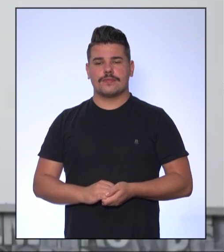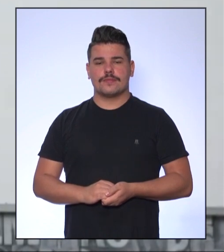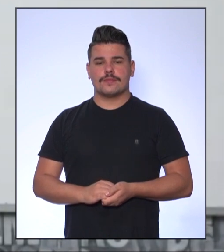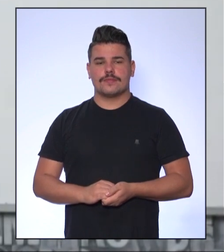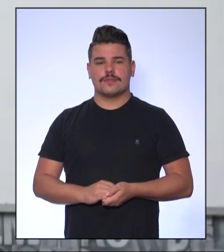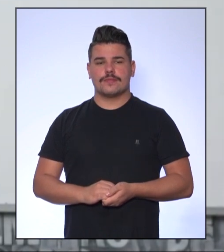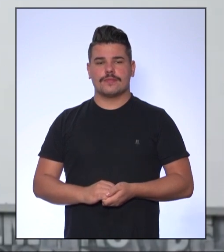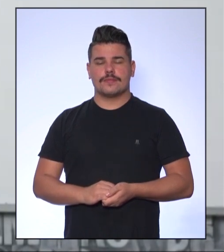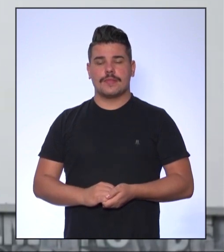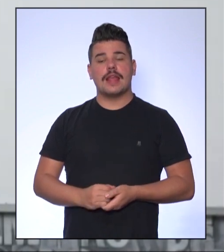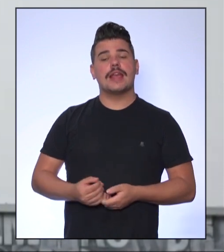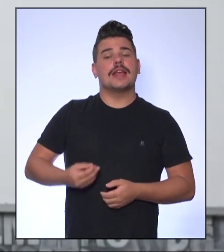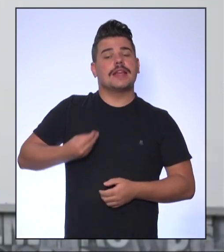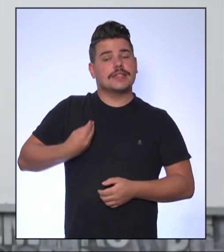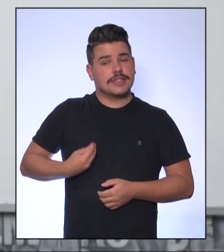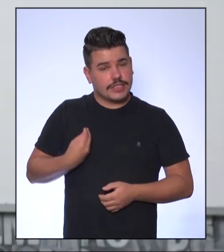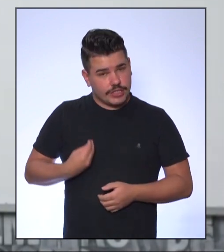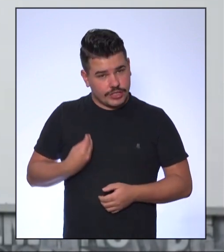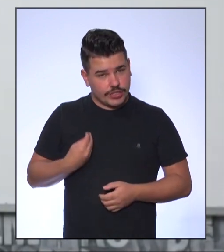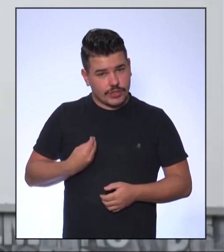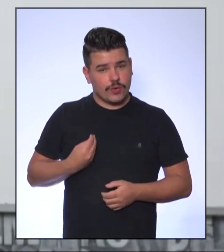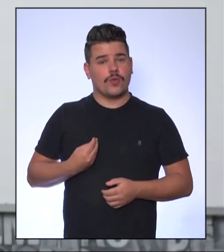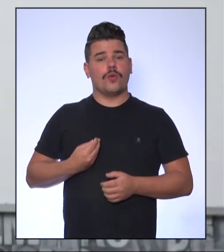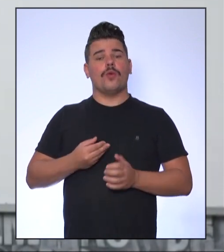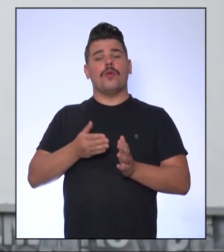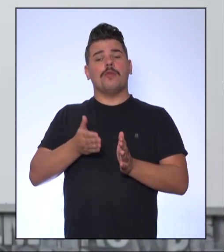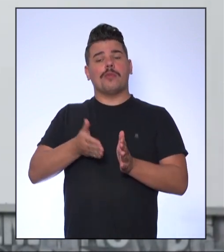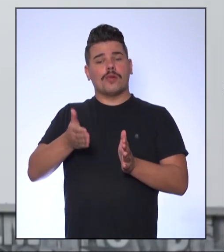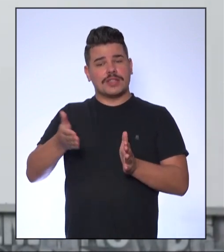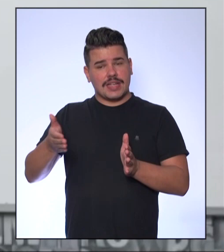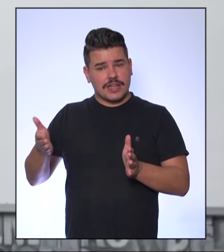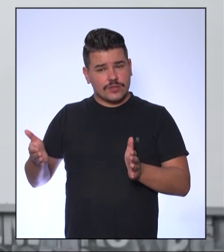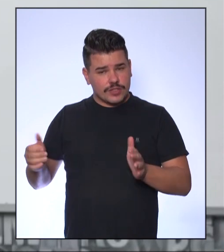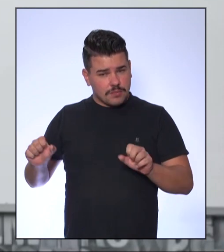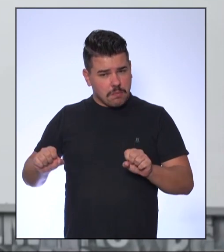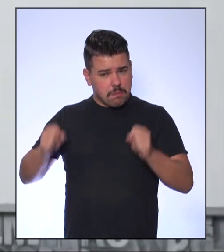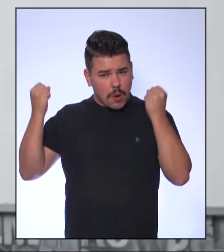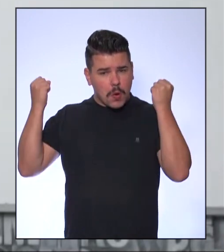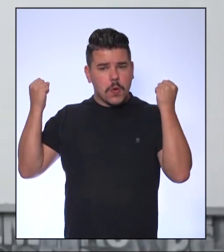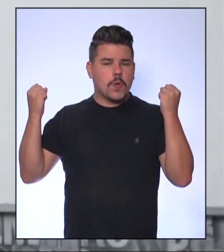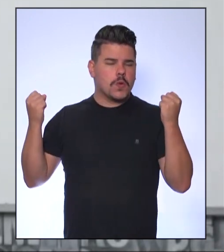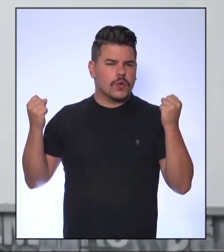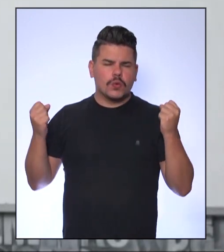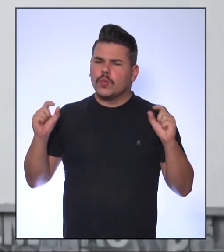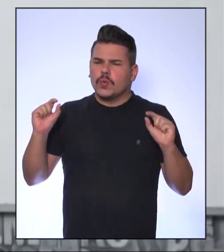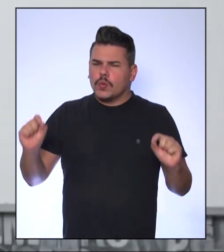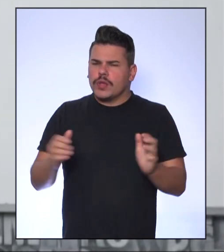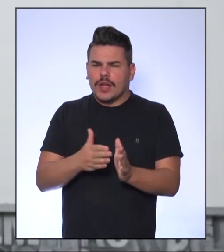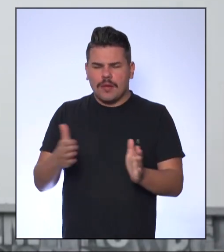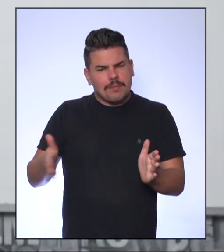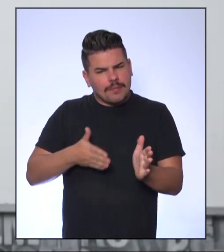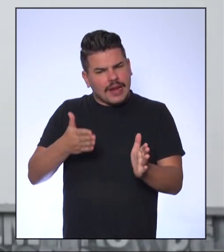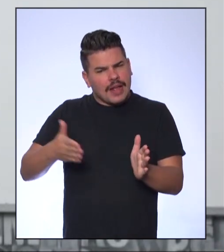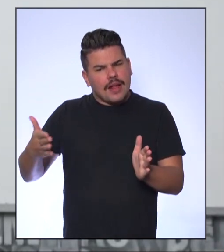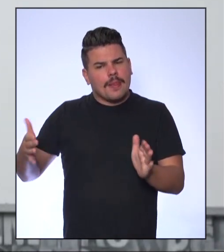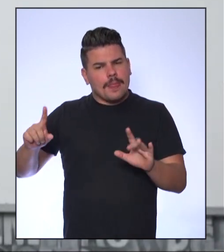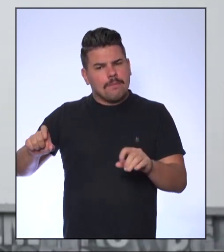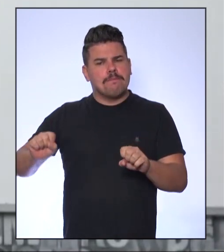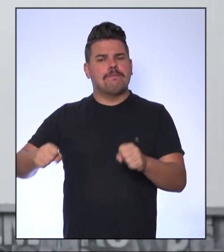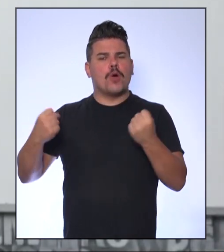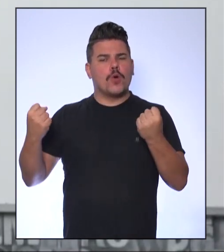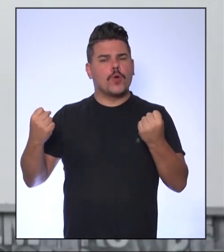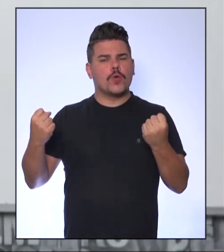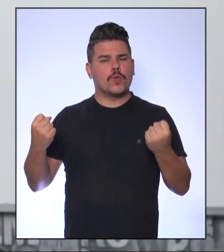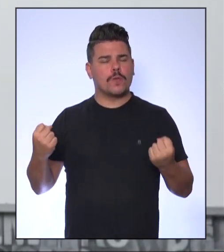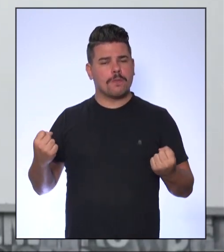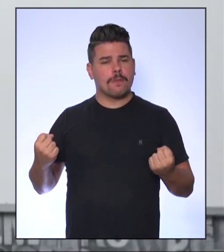Professor, o que esse processo de ruptura representa para a gente? Primeiramente, sempre que você pensar neste